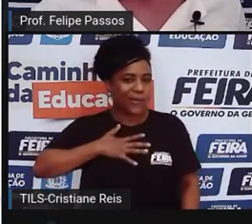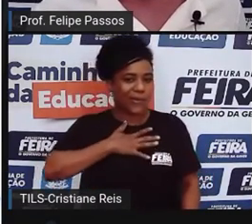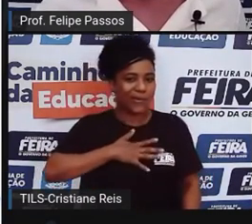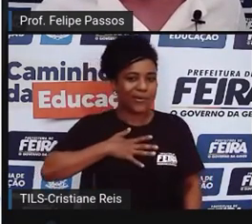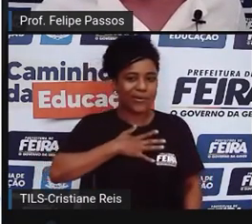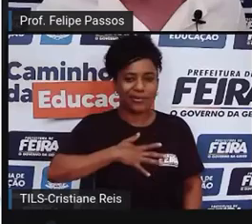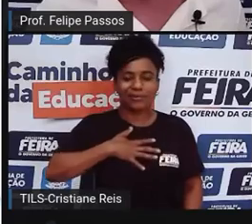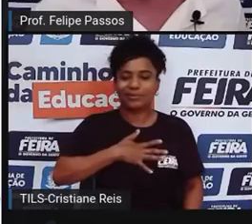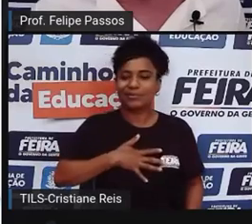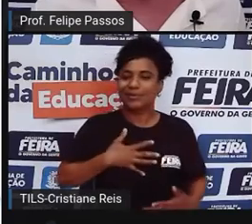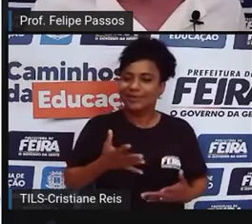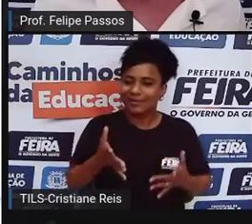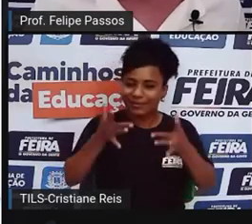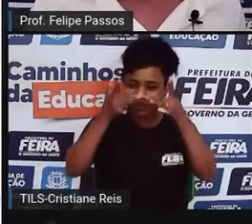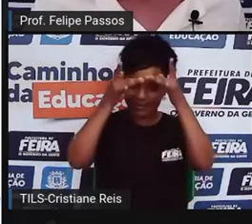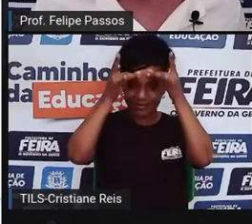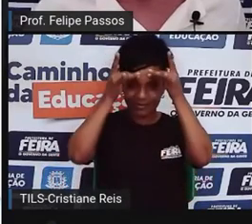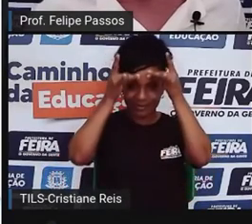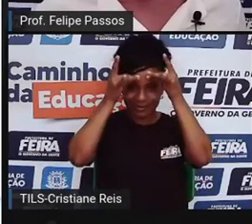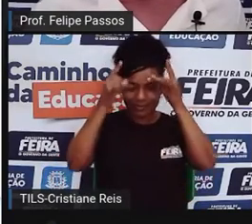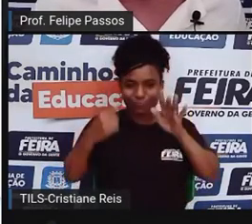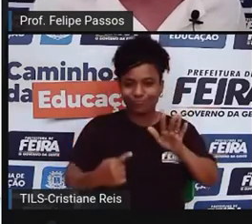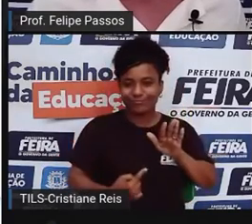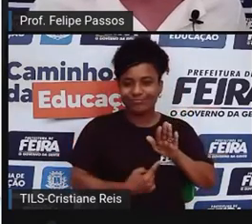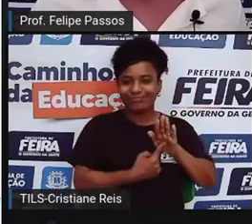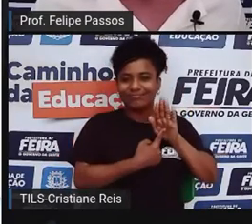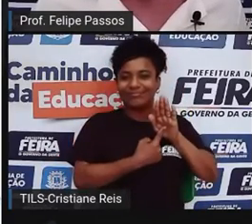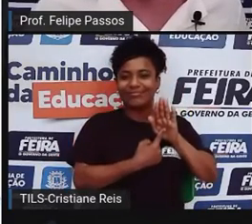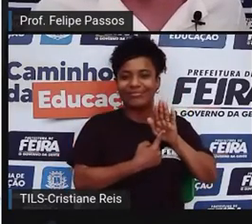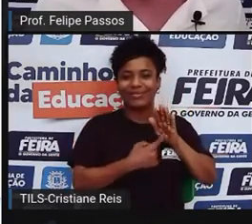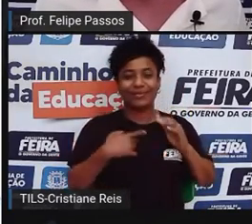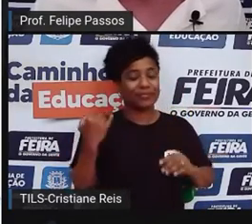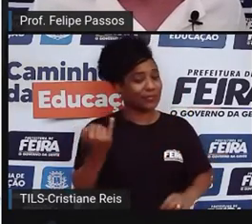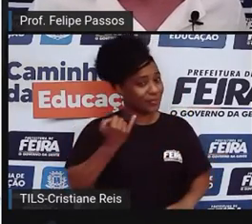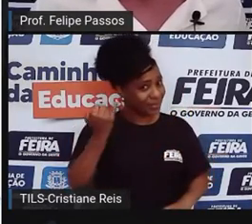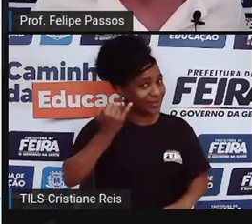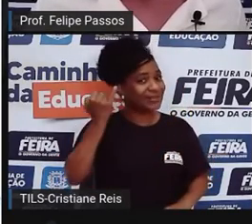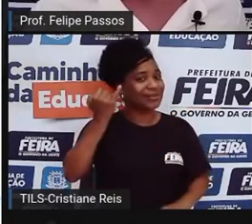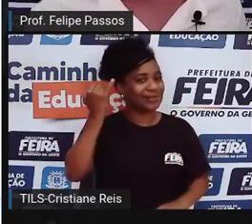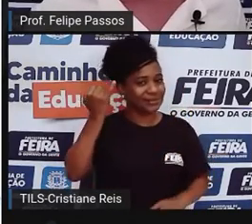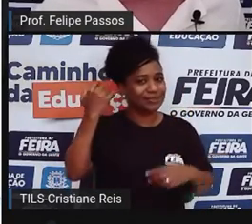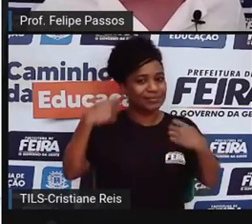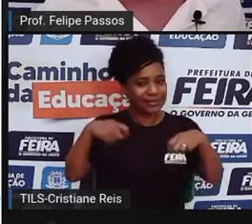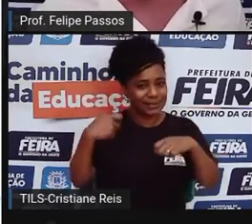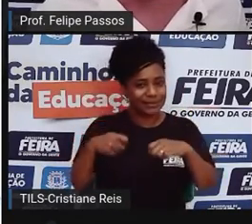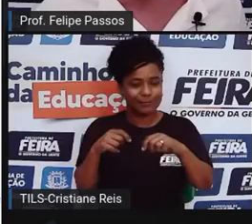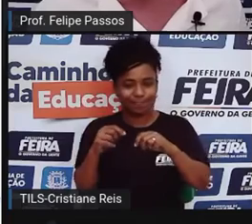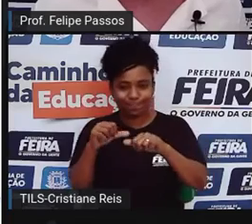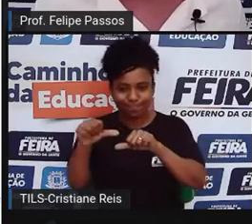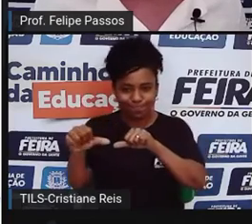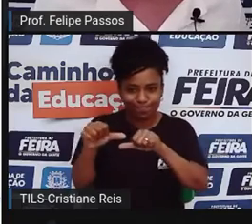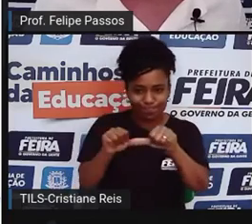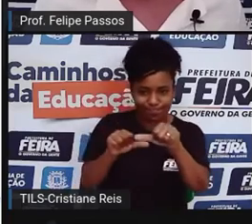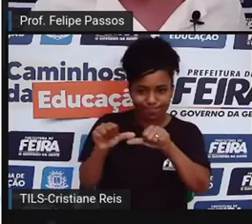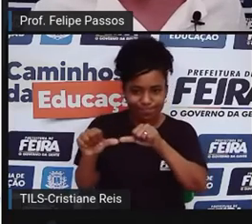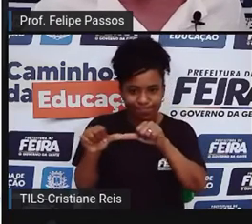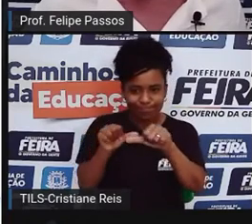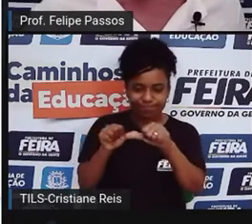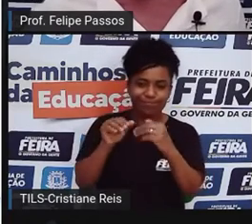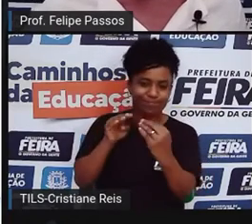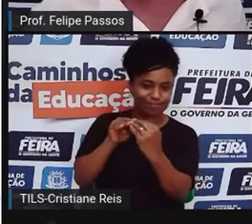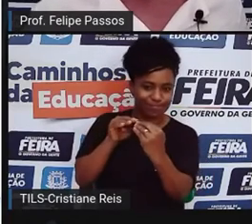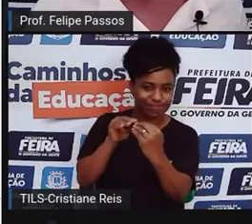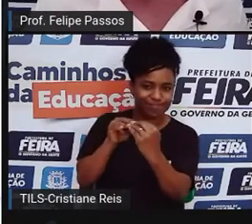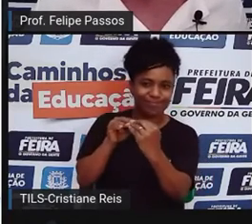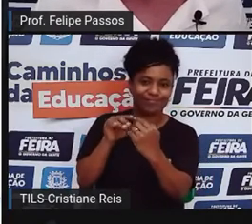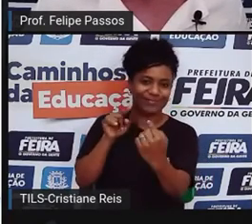tudo, de outras experiências que deram certo com aquilo, mas nada é, tudo pode ser e você tem que ficar construindo até encontrar.